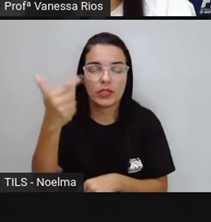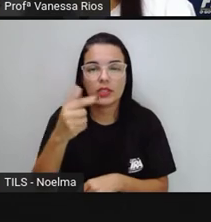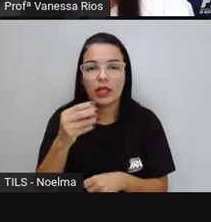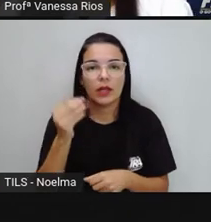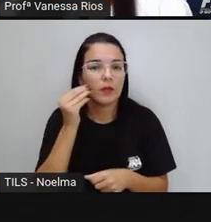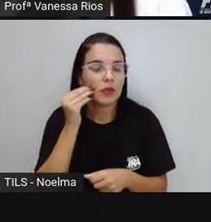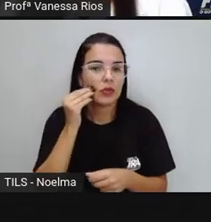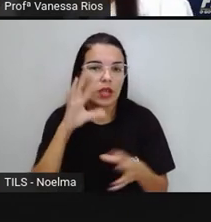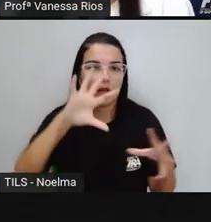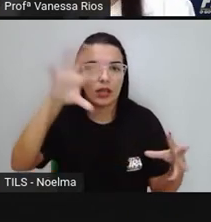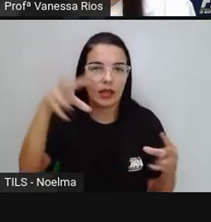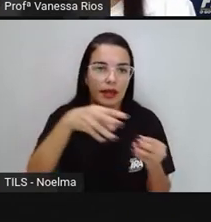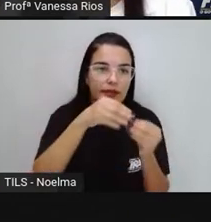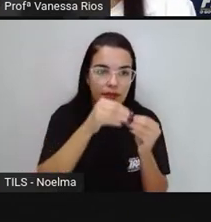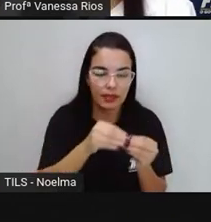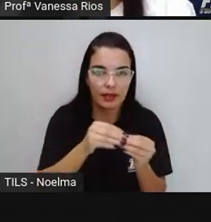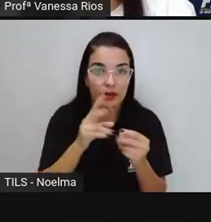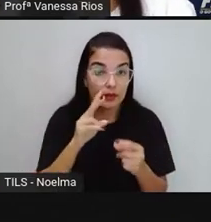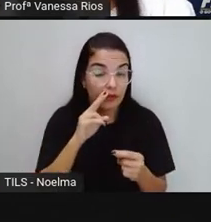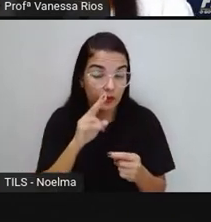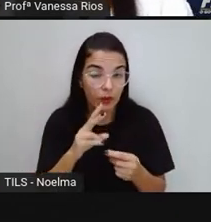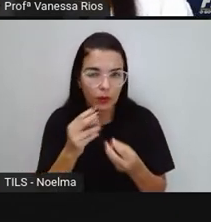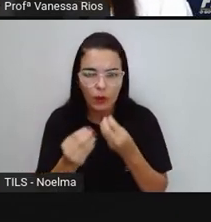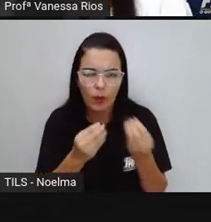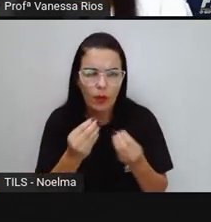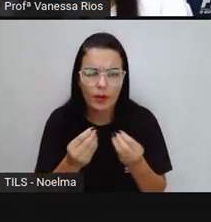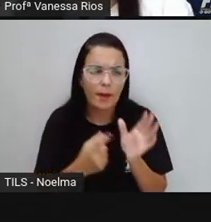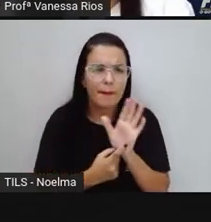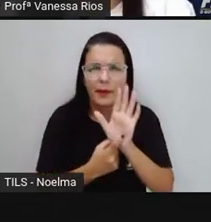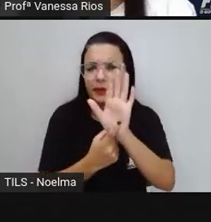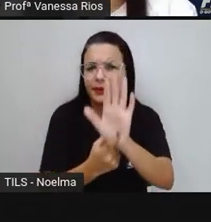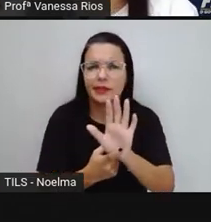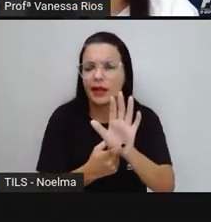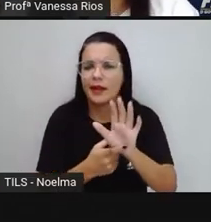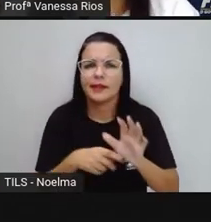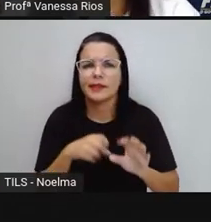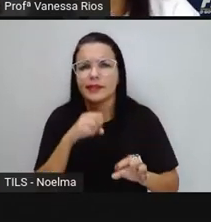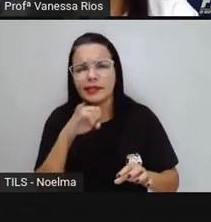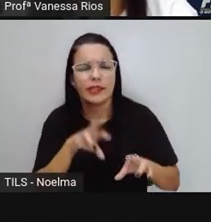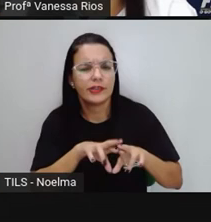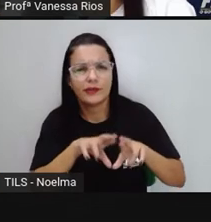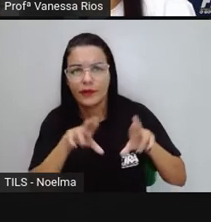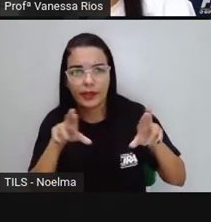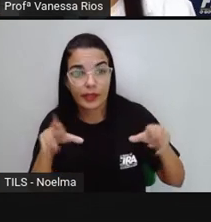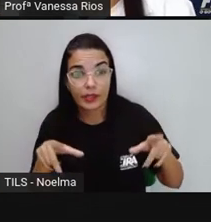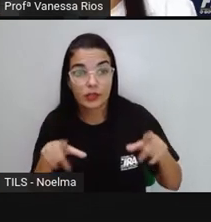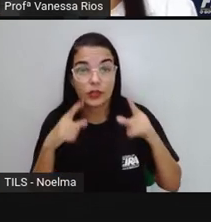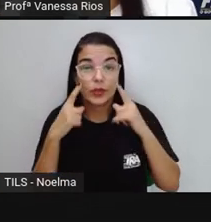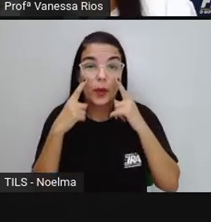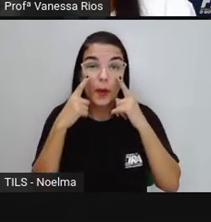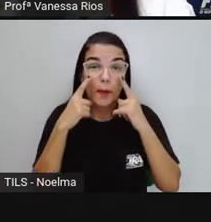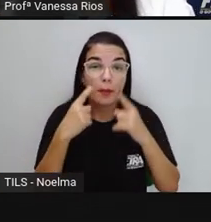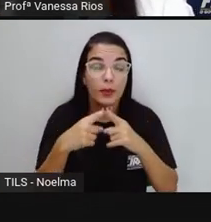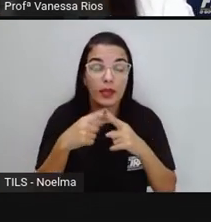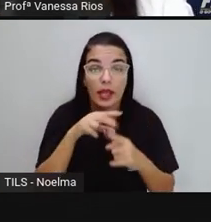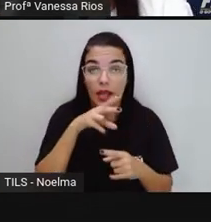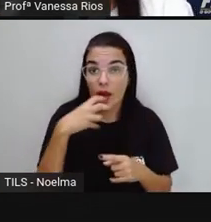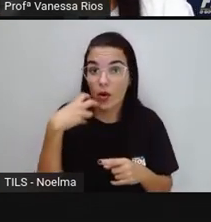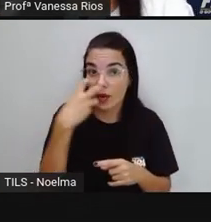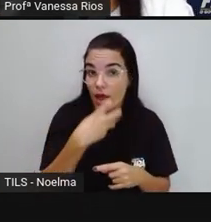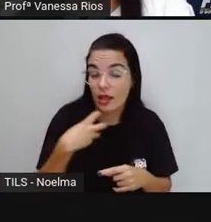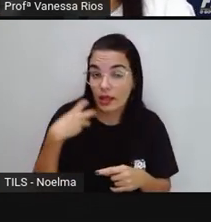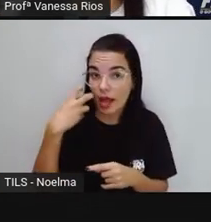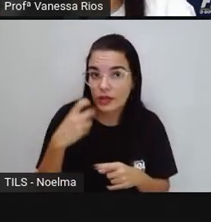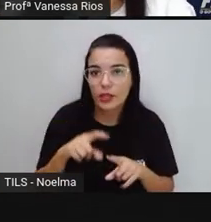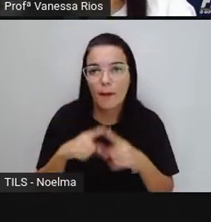interessante observar que, apesar da forma como ele é expressado, né, ser uma forma diferente, porque através da oralidade